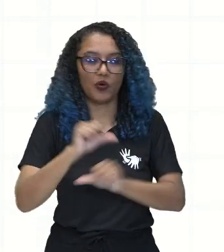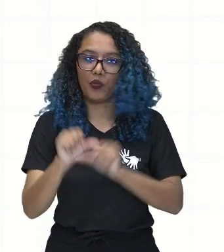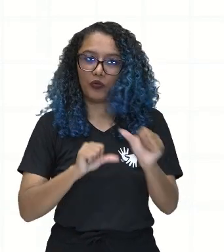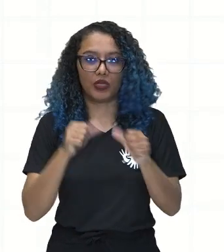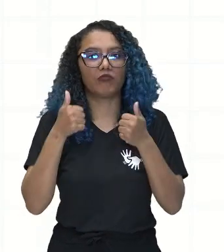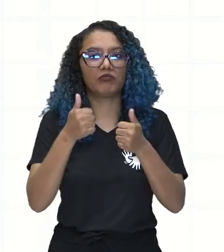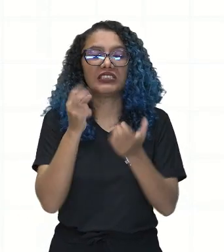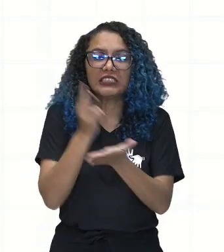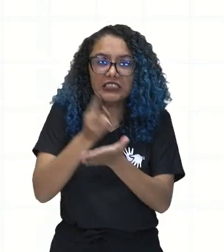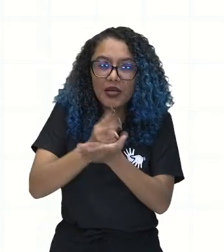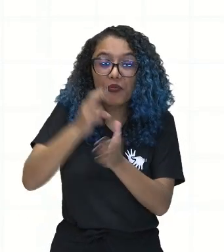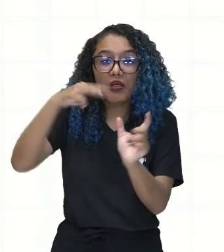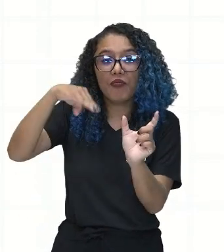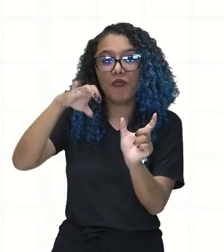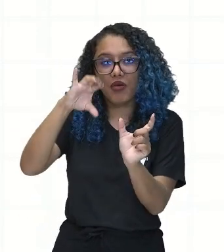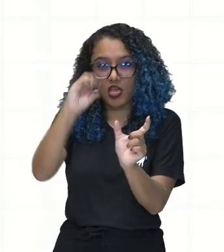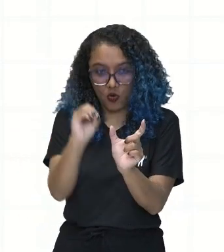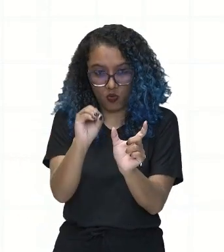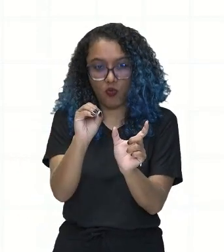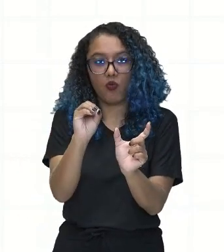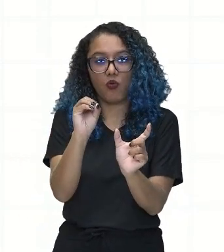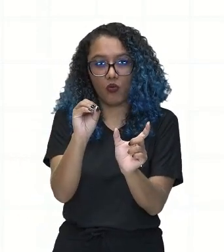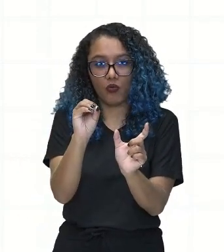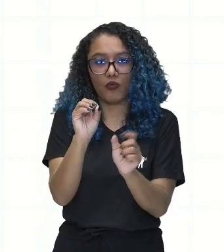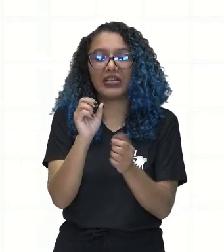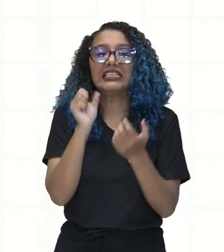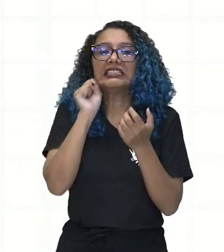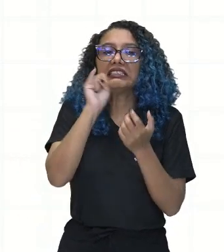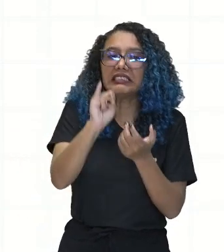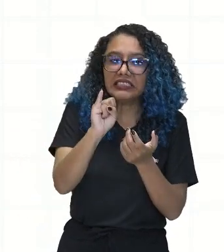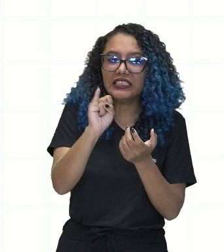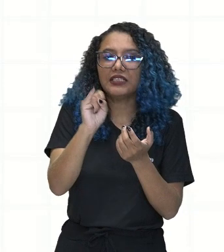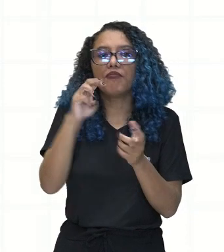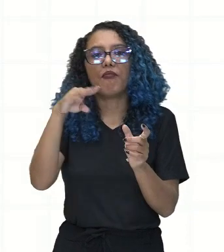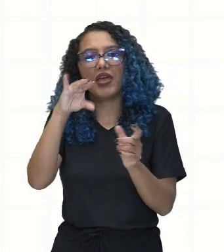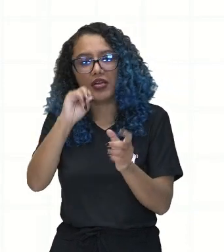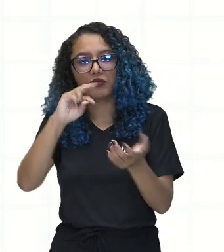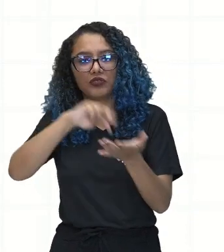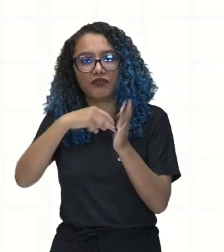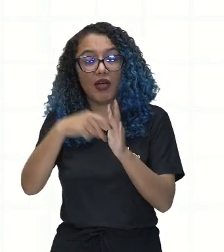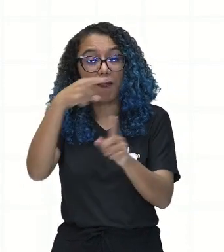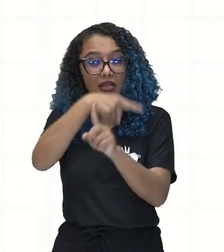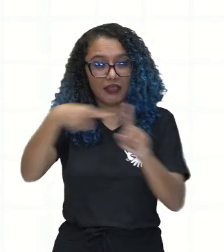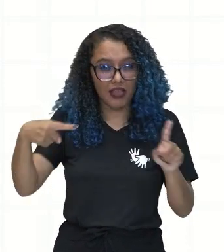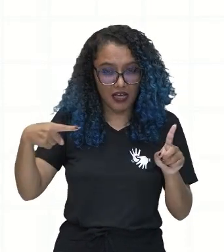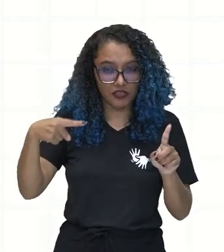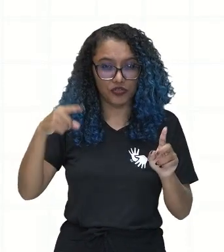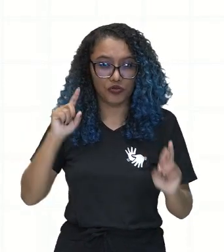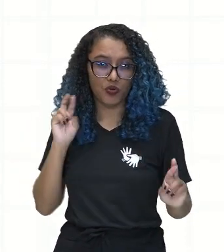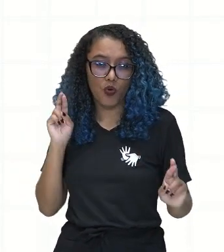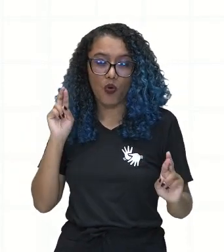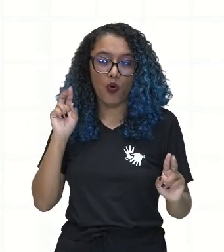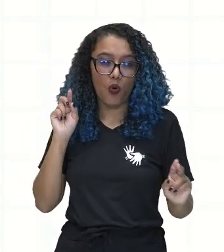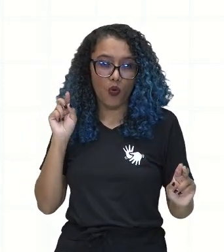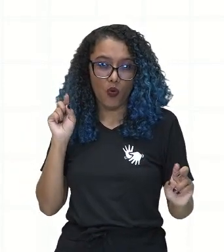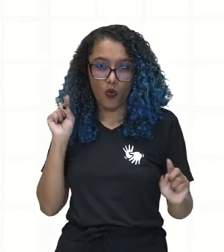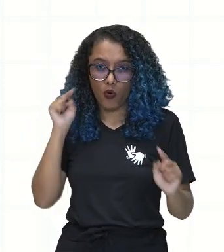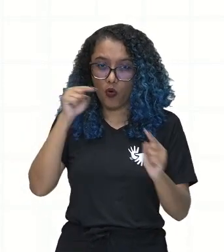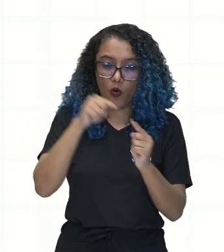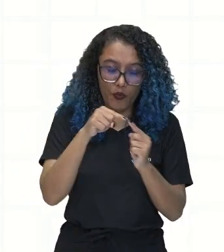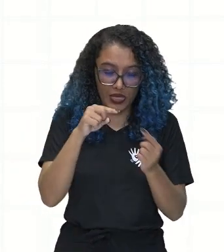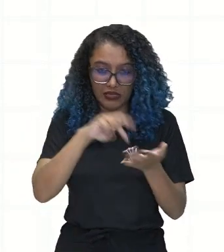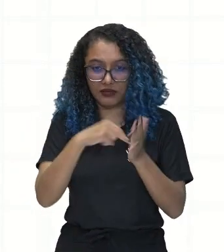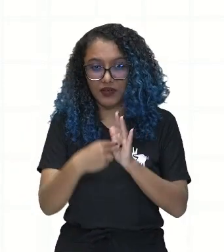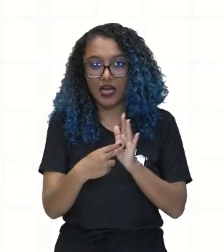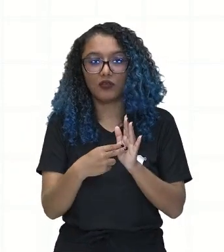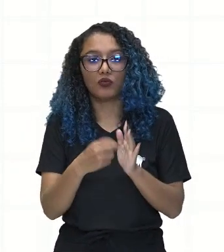ok? Então, a palavra meio, quando significa metade, ou seja, numeral, é numeral. Deve concordar com o